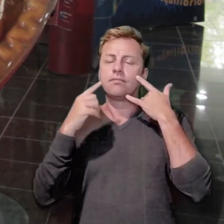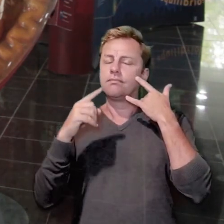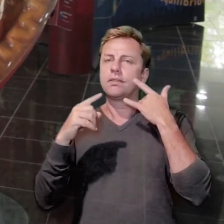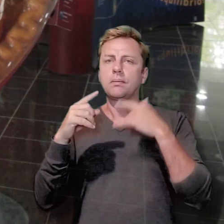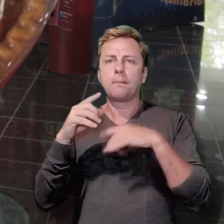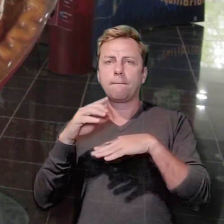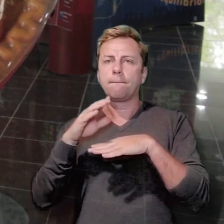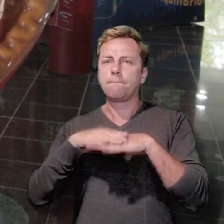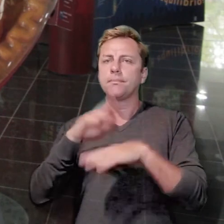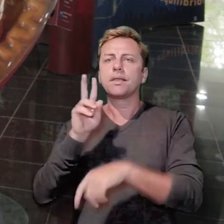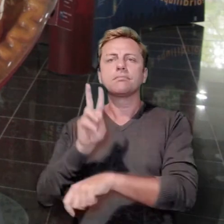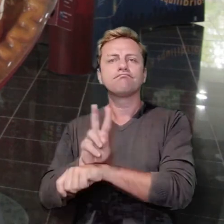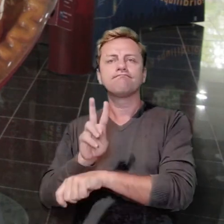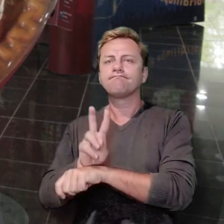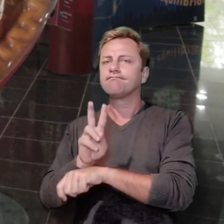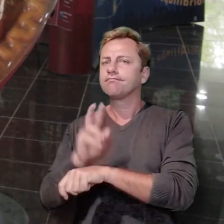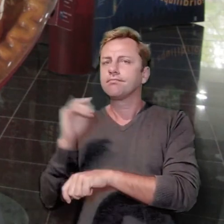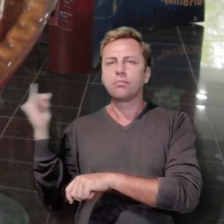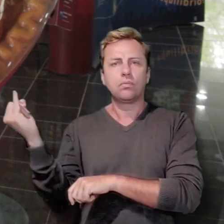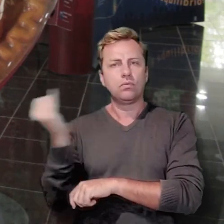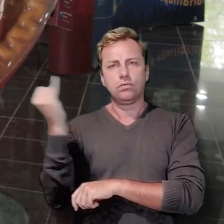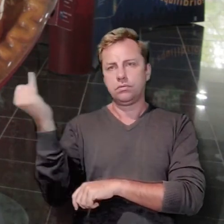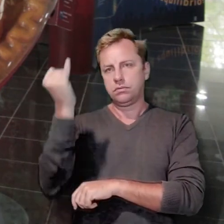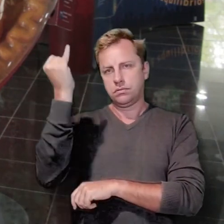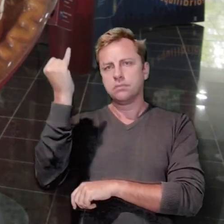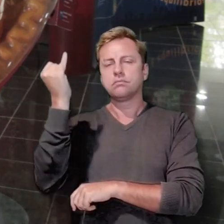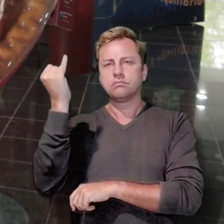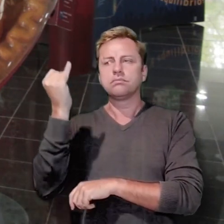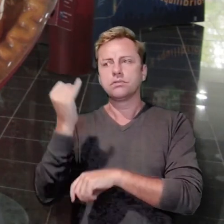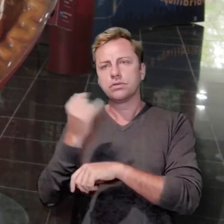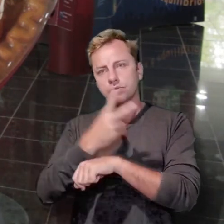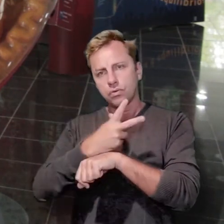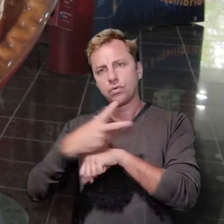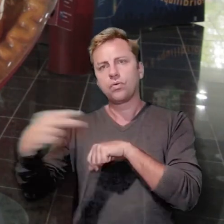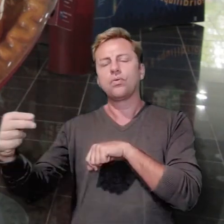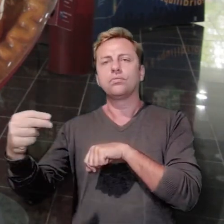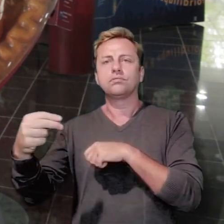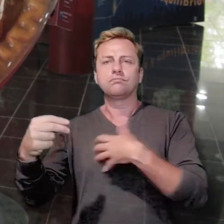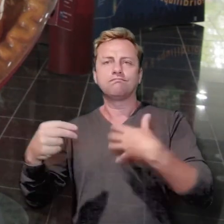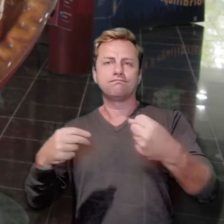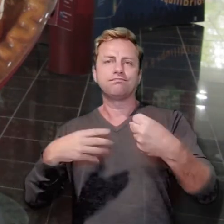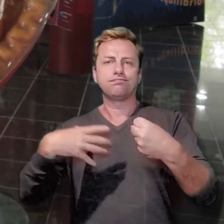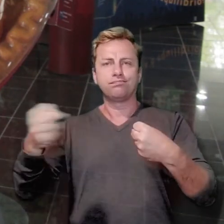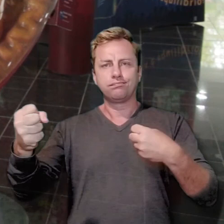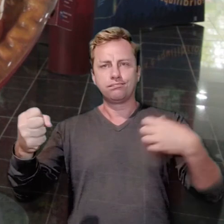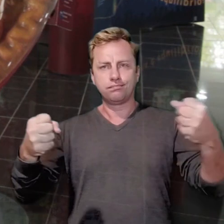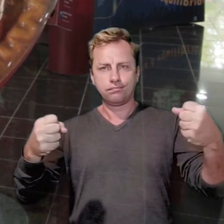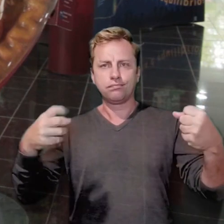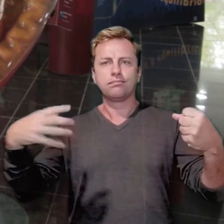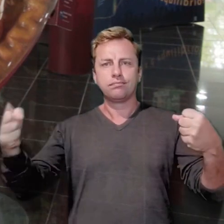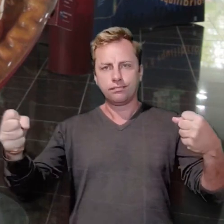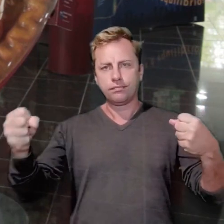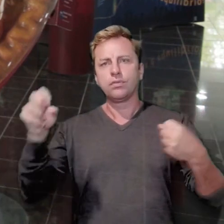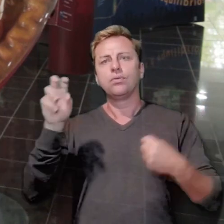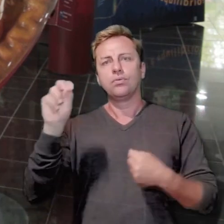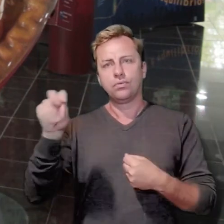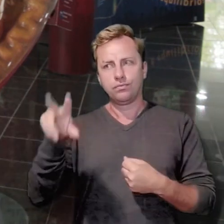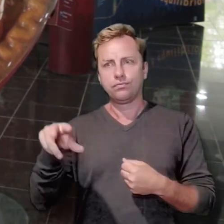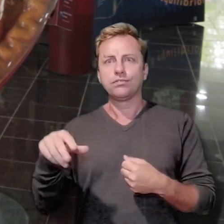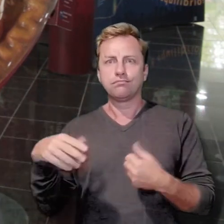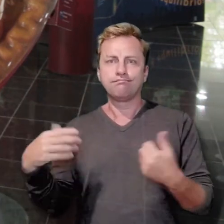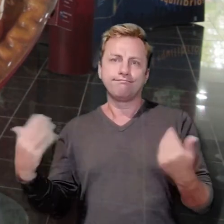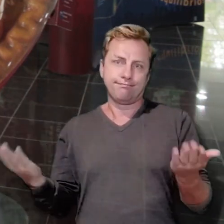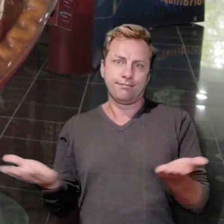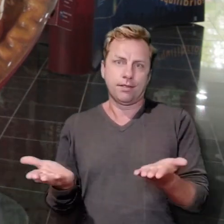é o meio de prevenção mais eficiente contra a transmissão desse vírus